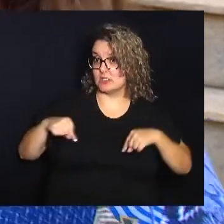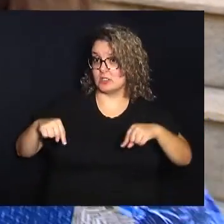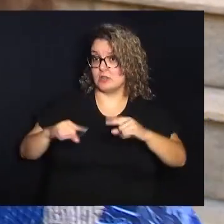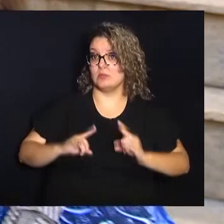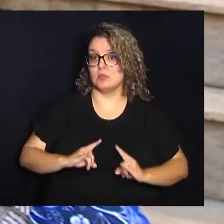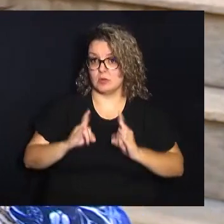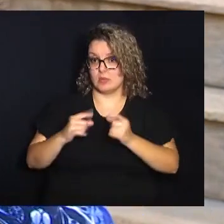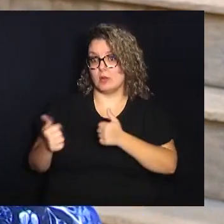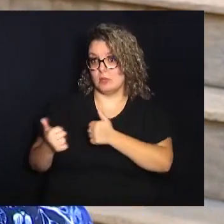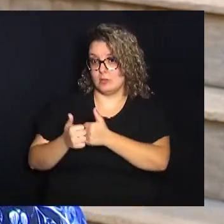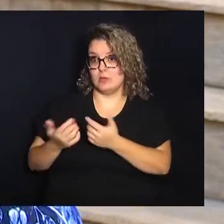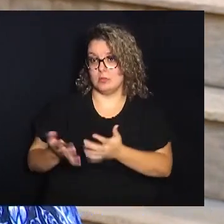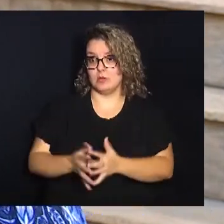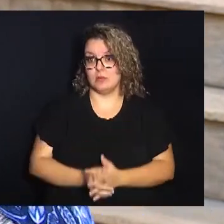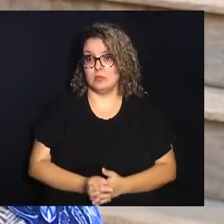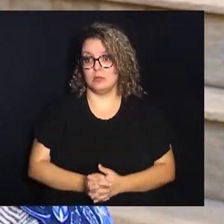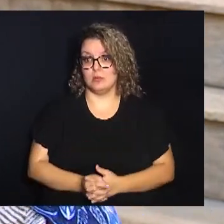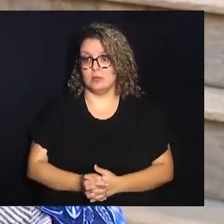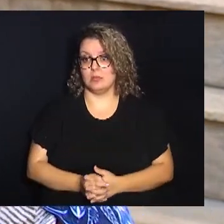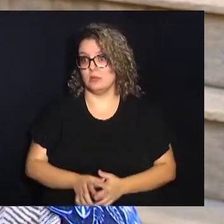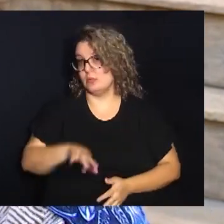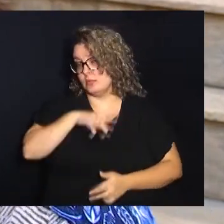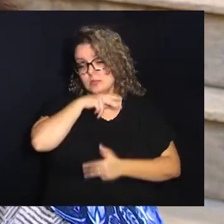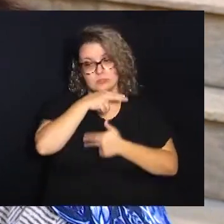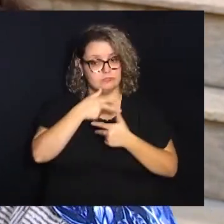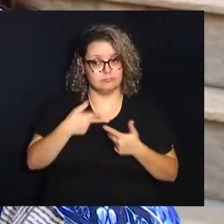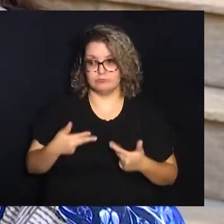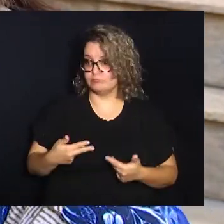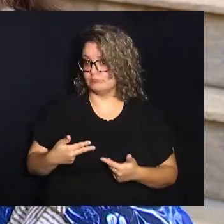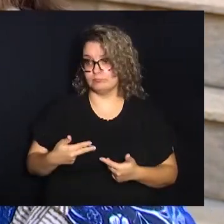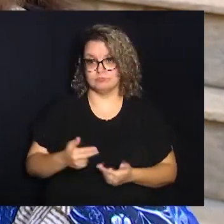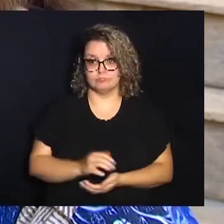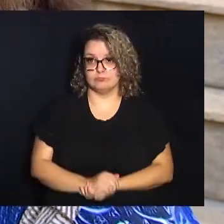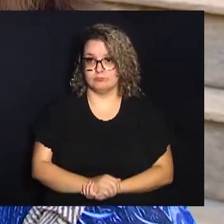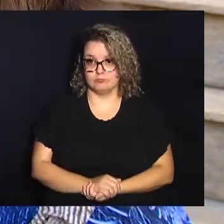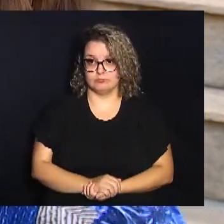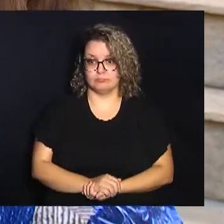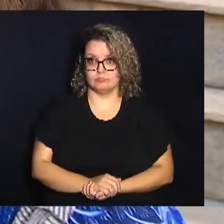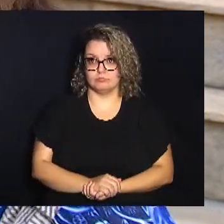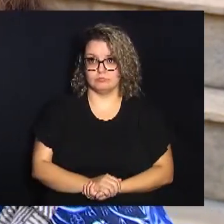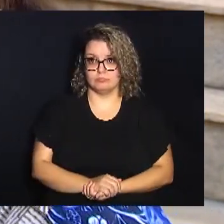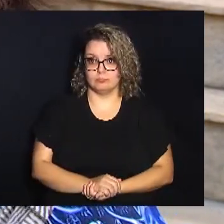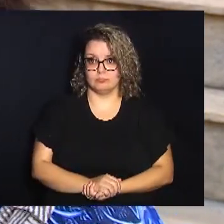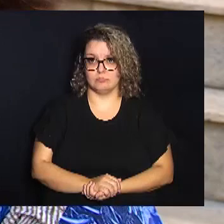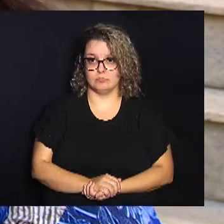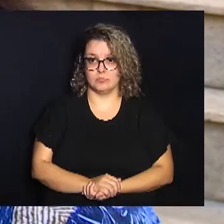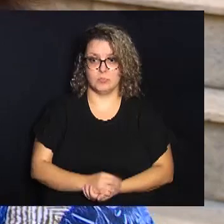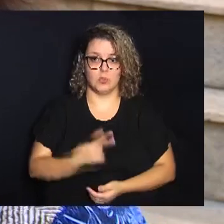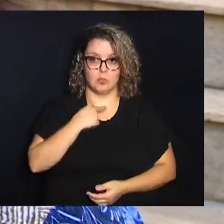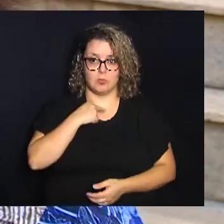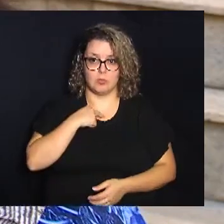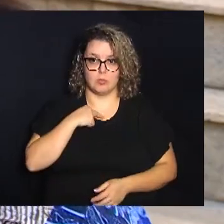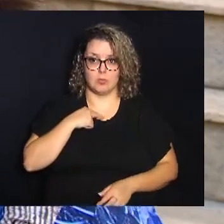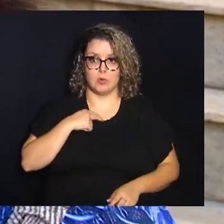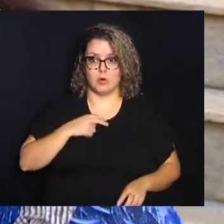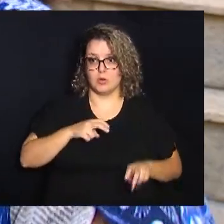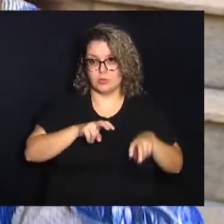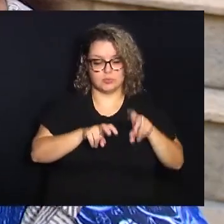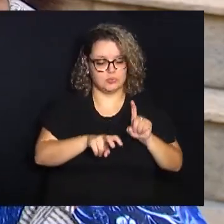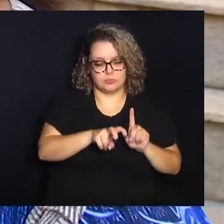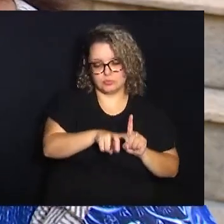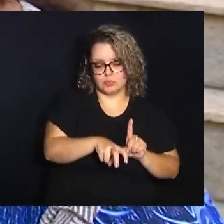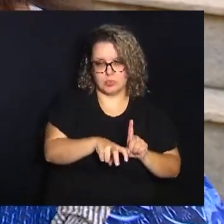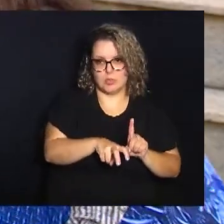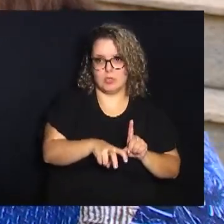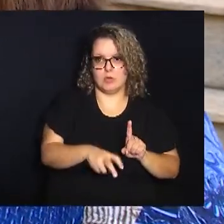tem um condomínio aqui perto que os os animais não podem ser fora do no chão né no tem que ser